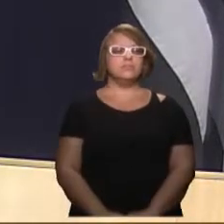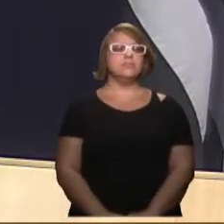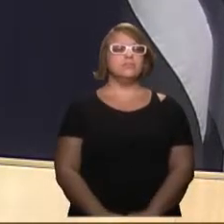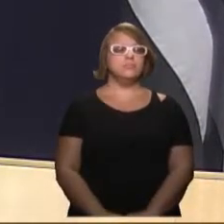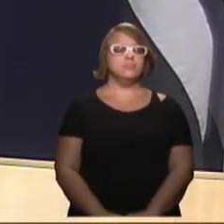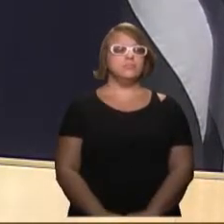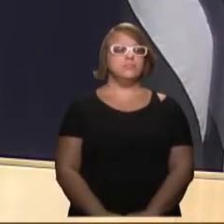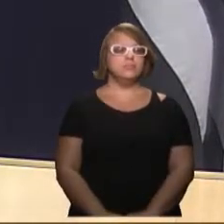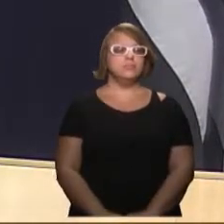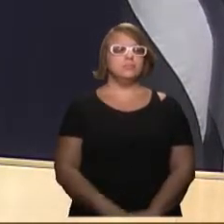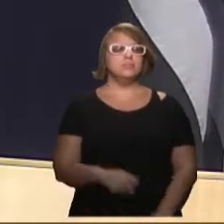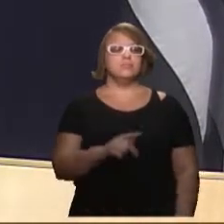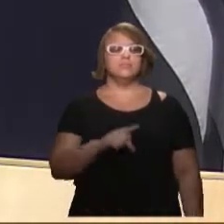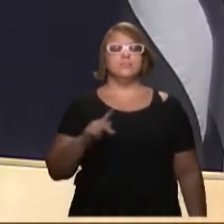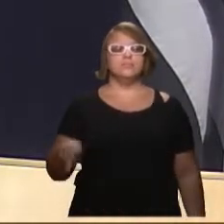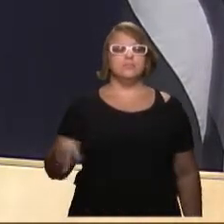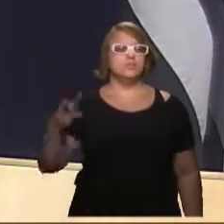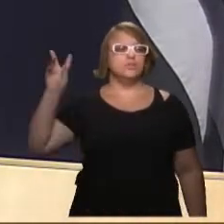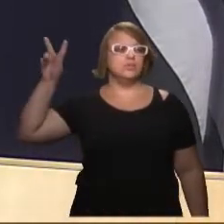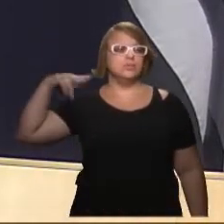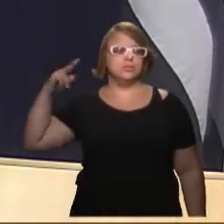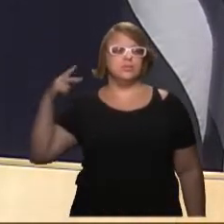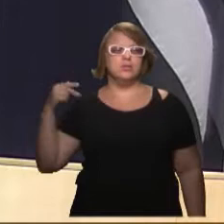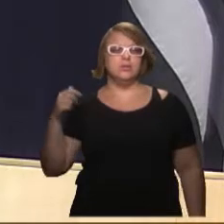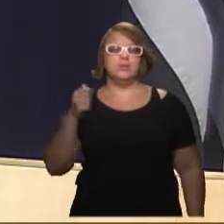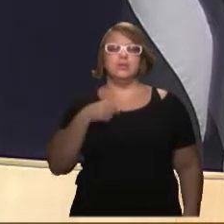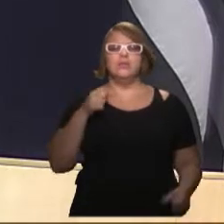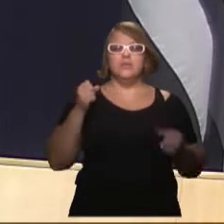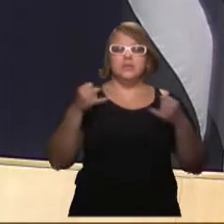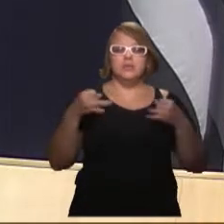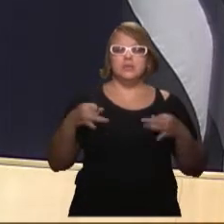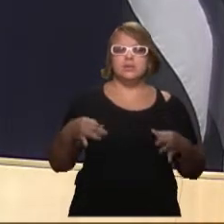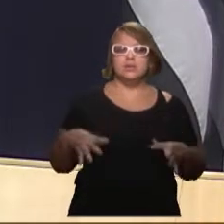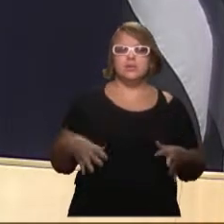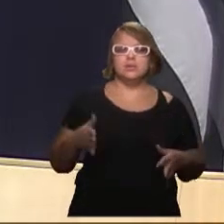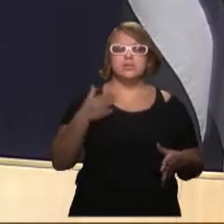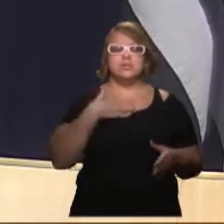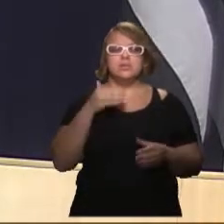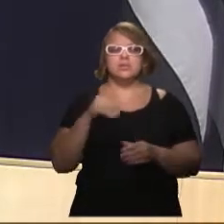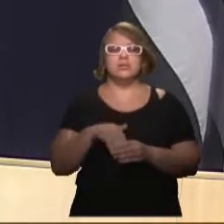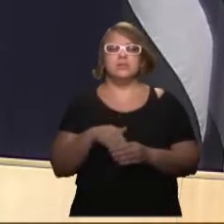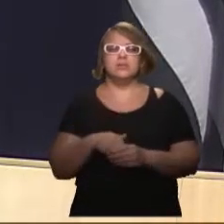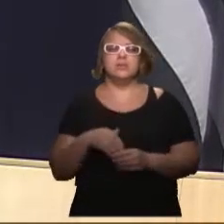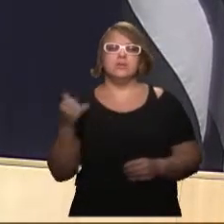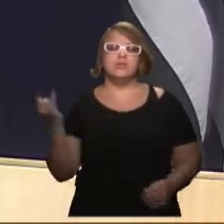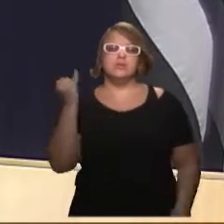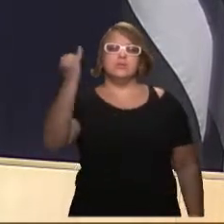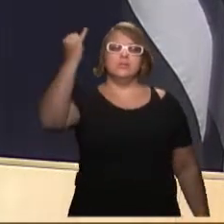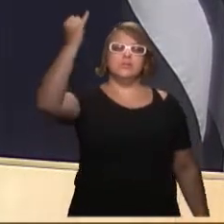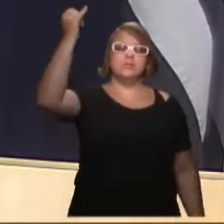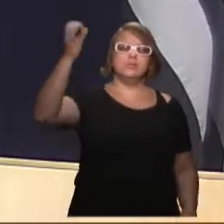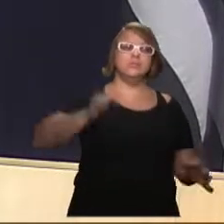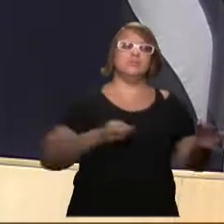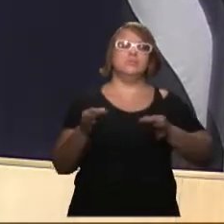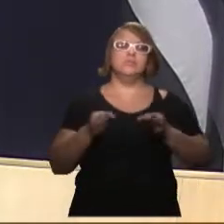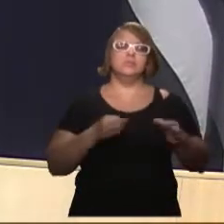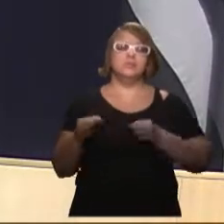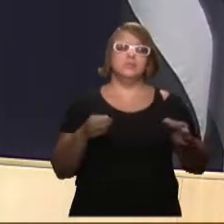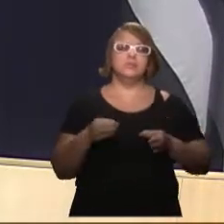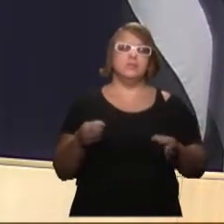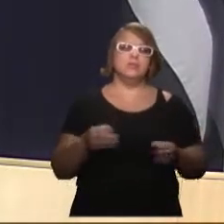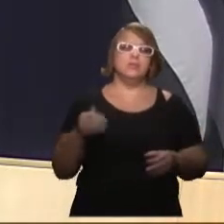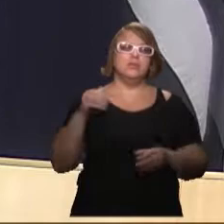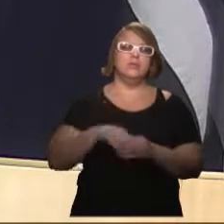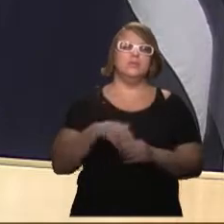continuar. Então, senhor presidente, senhores vereadores, venho justificar meu voto, entendo que é importante o projeto e por isso nós votamos favorável. Senhor presidente,